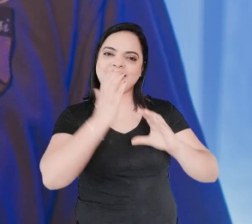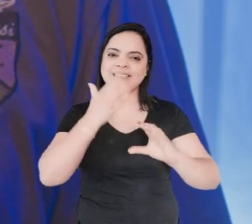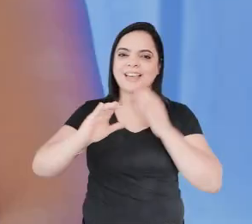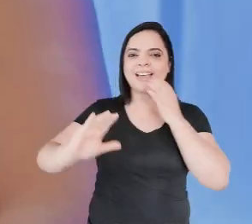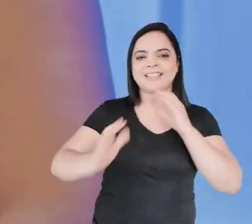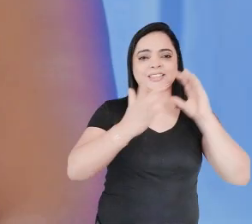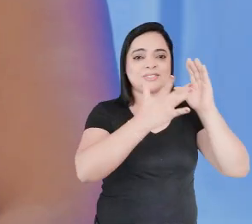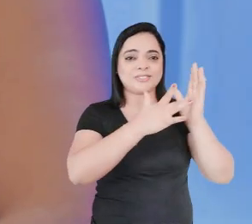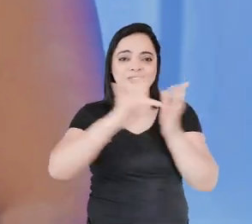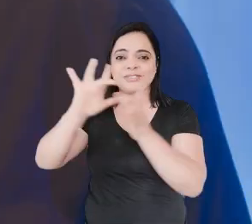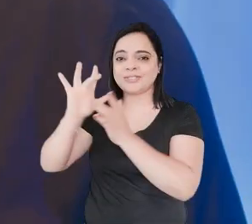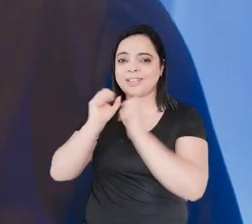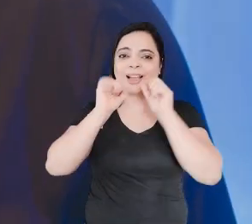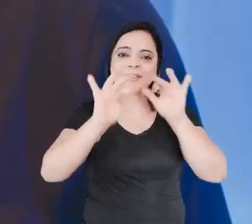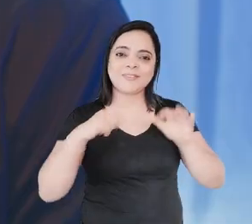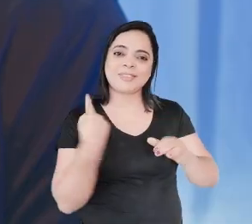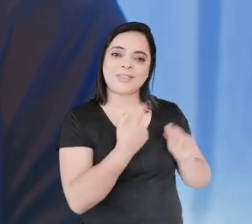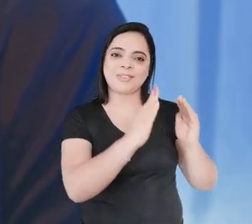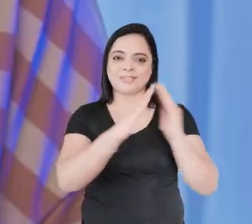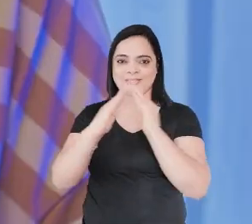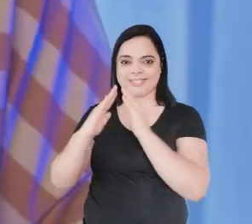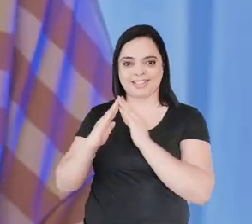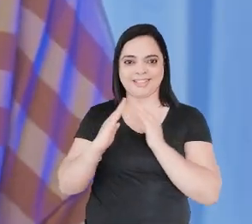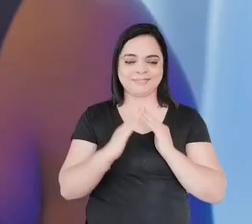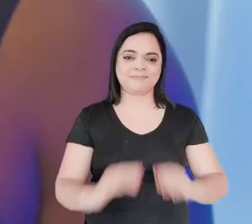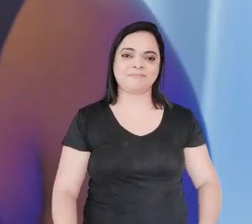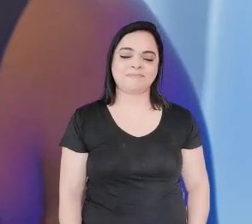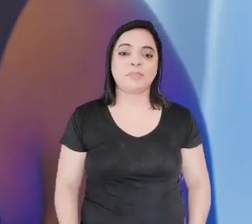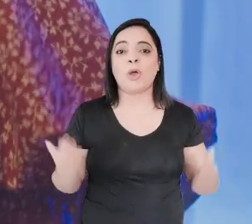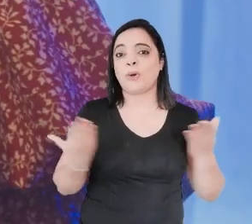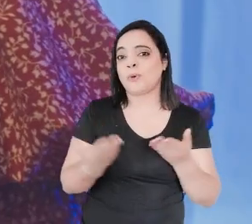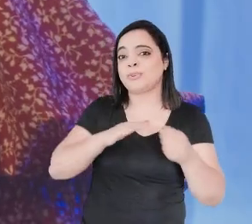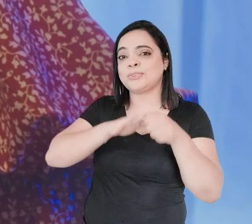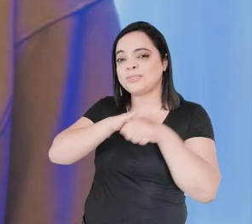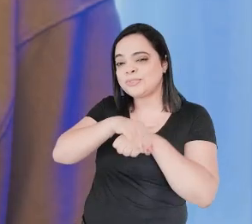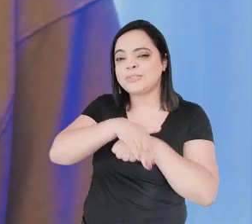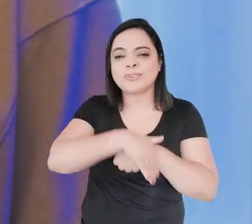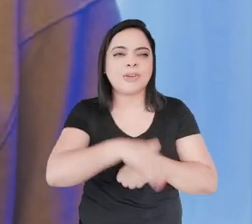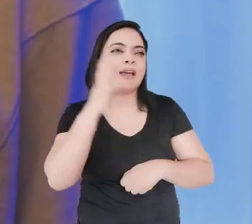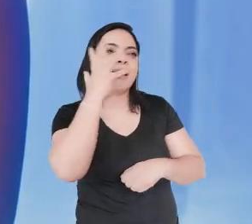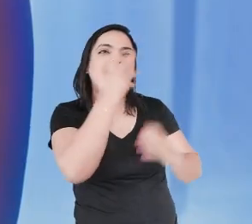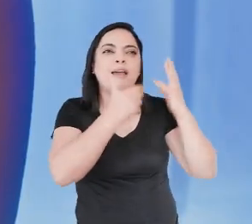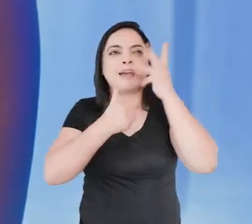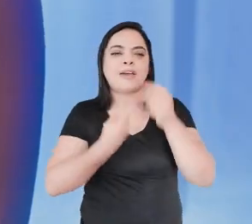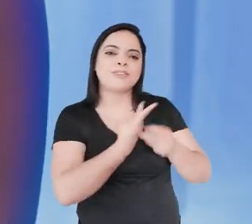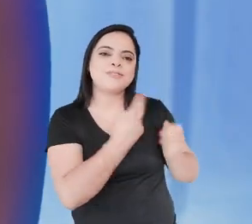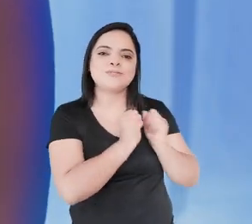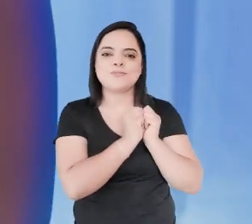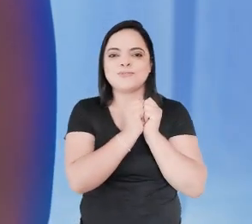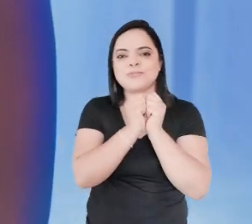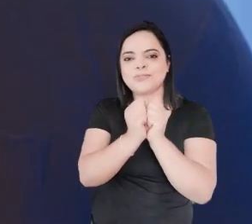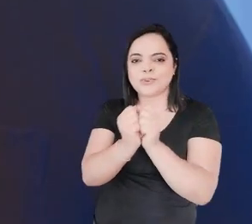cantar. Abençoa Deus, menino, este nosso lar. Hoje a noite é bela. Junto eu